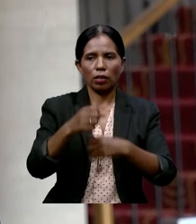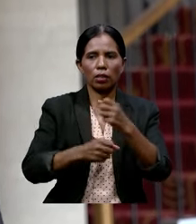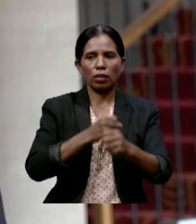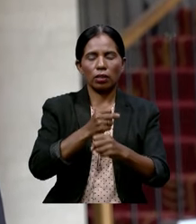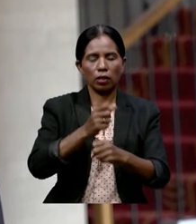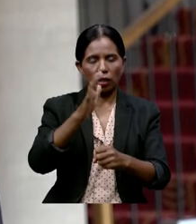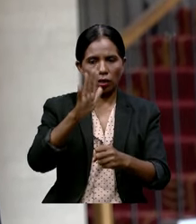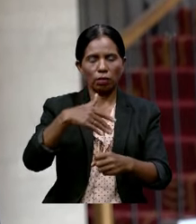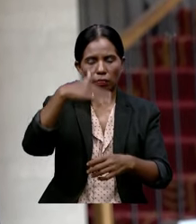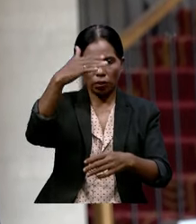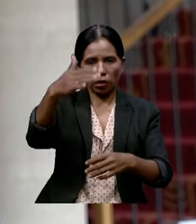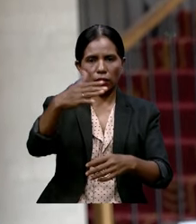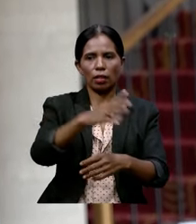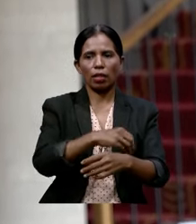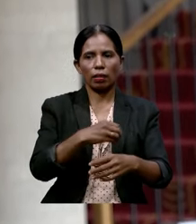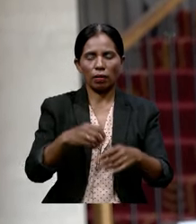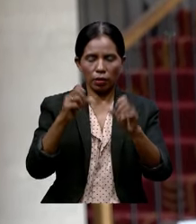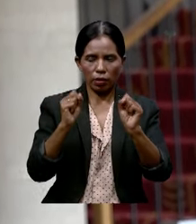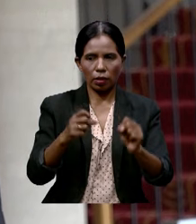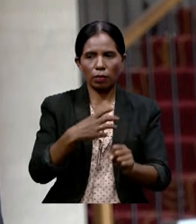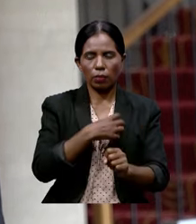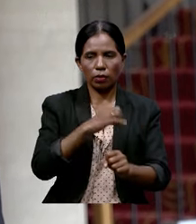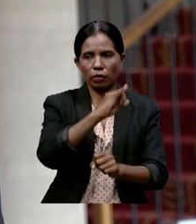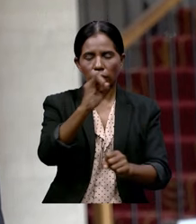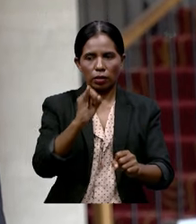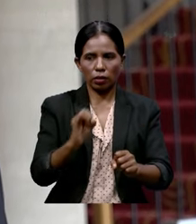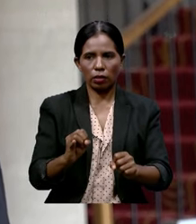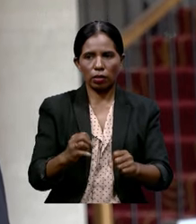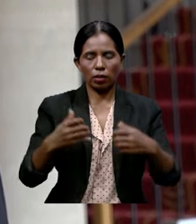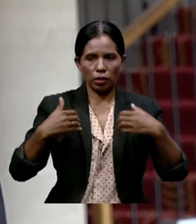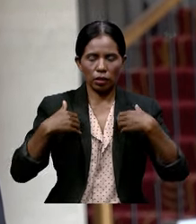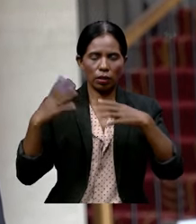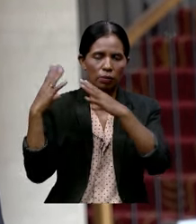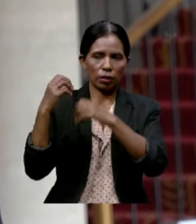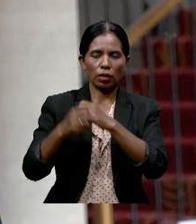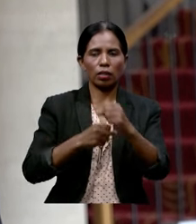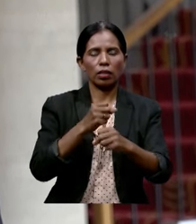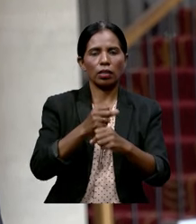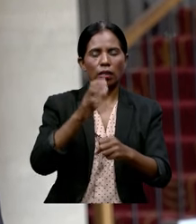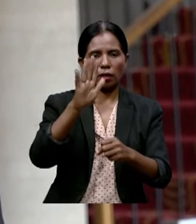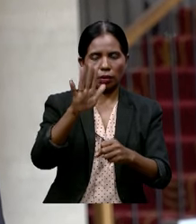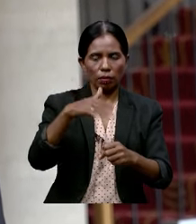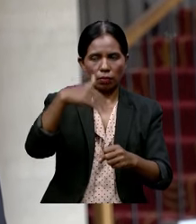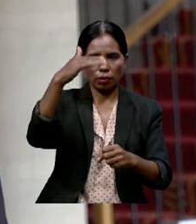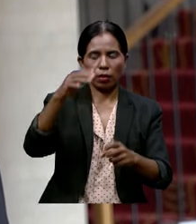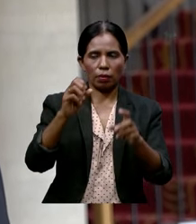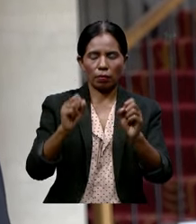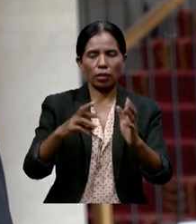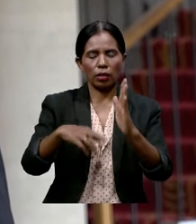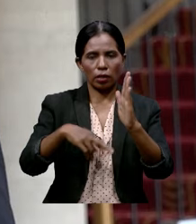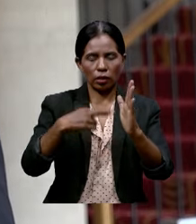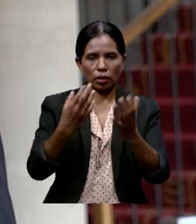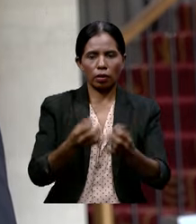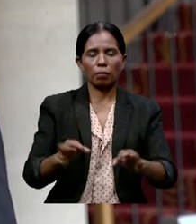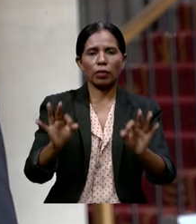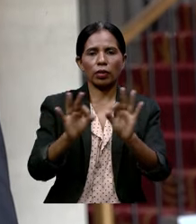Valete, ka polícia investigador, experiência Tina Lima Valete, requisitos importantes ira